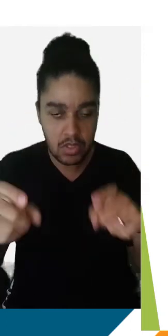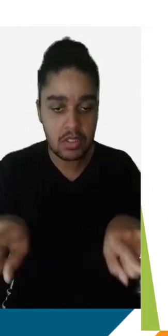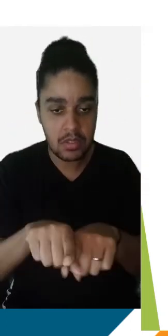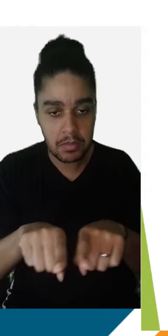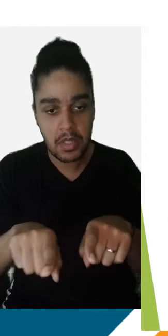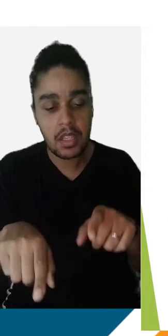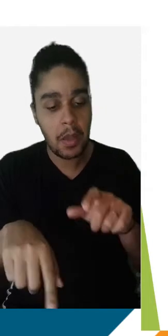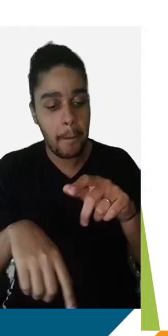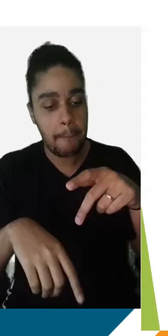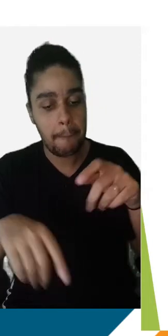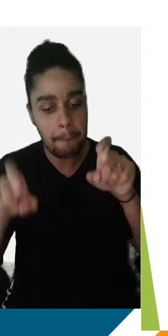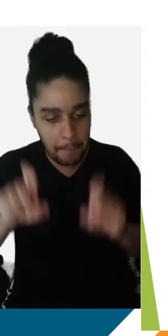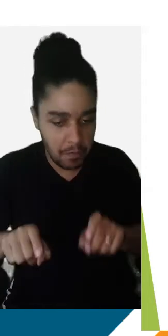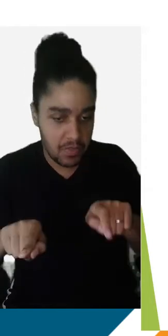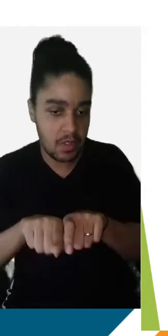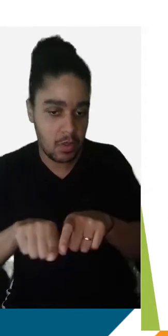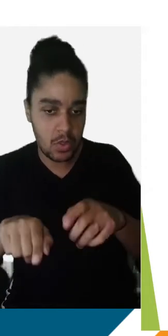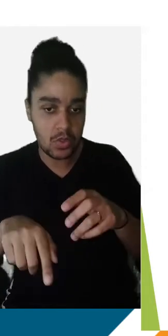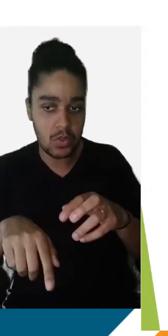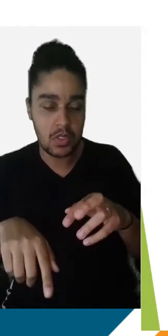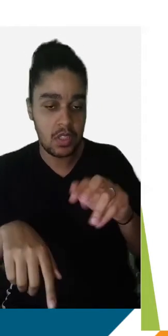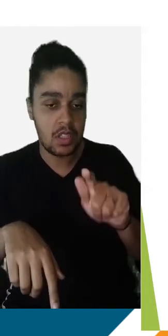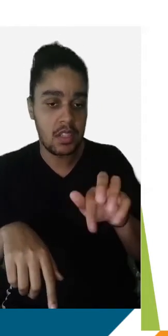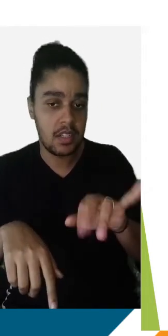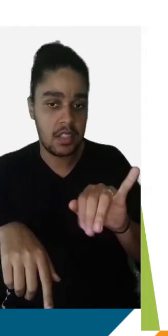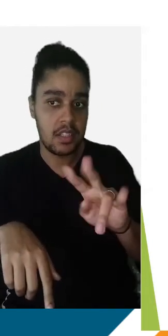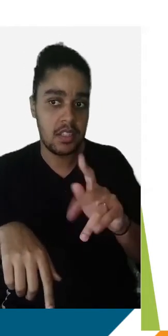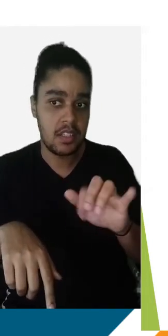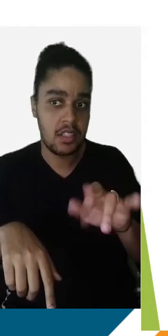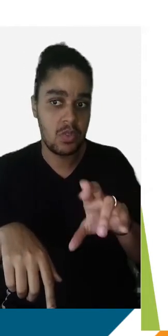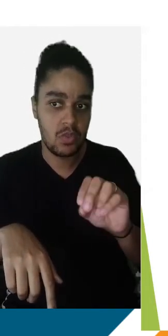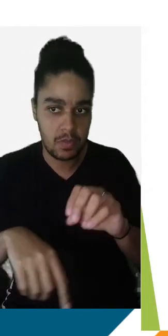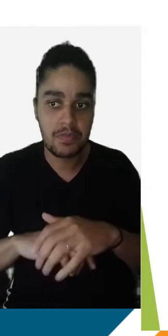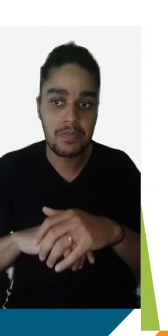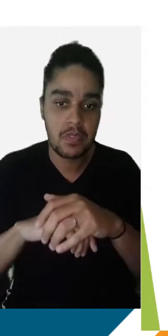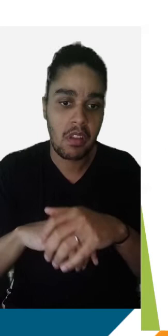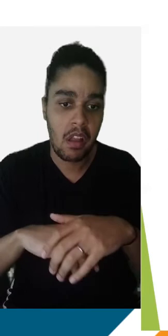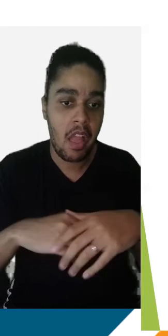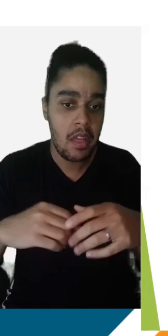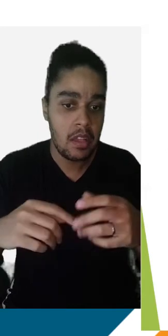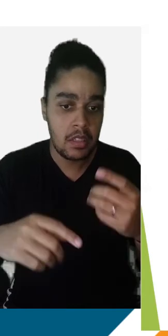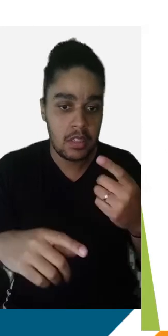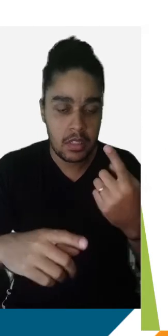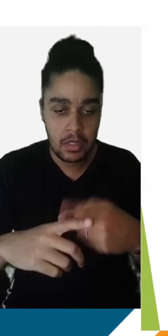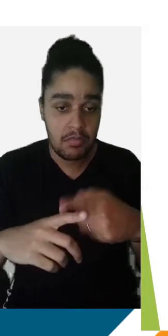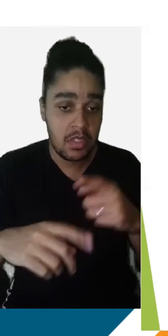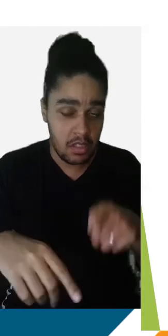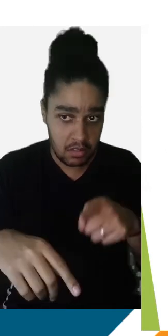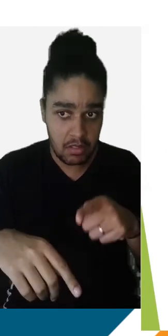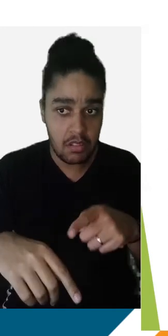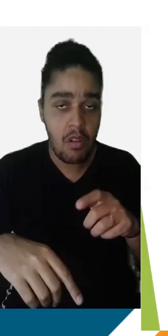Por que a concentração de terras, essa estrutura fundiária muito concentrada, causa conflito no campo? Porque cada vez mais esses